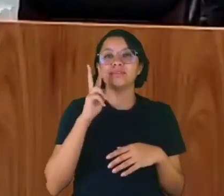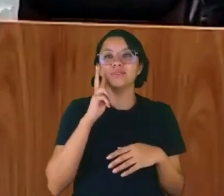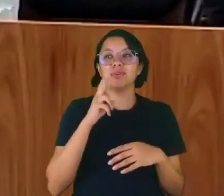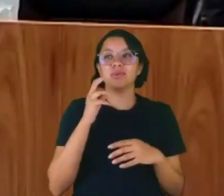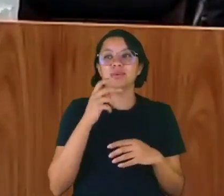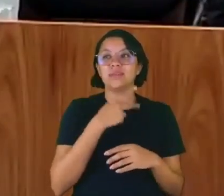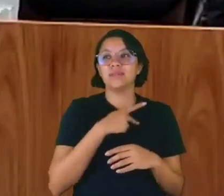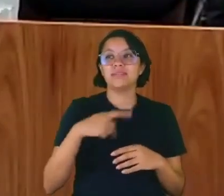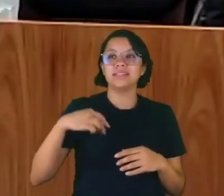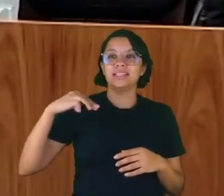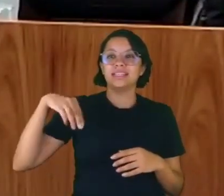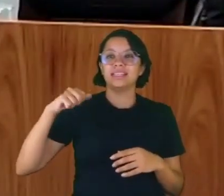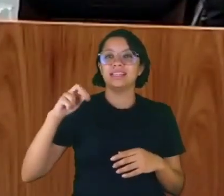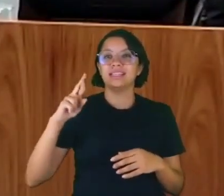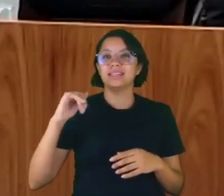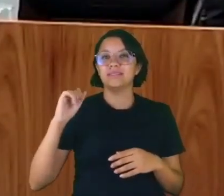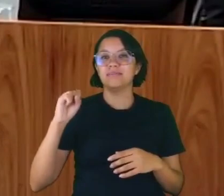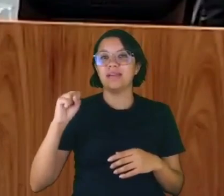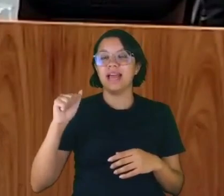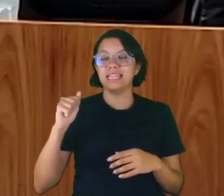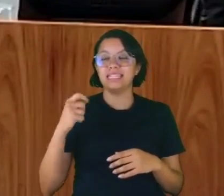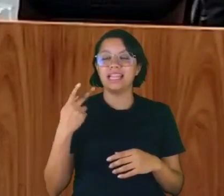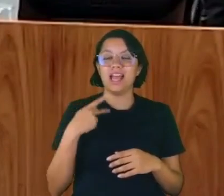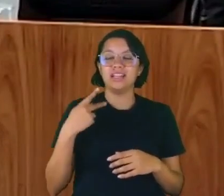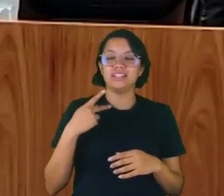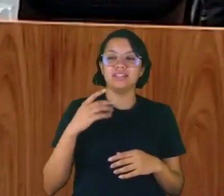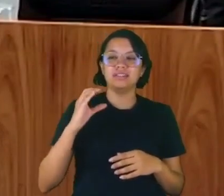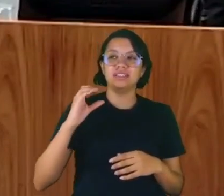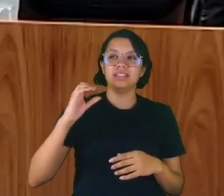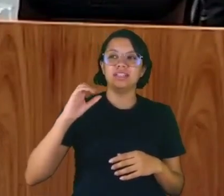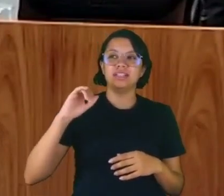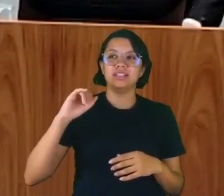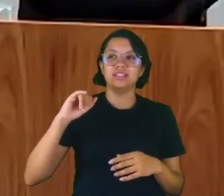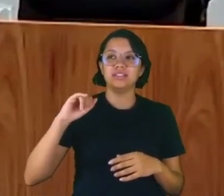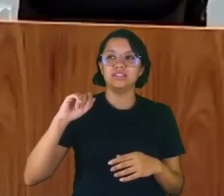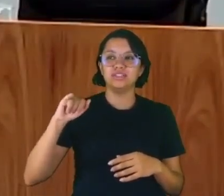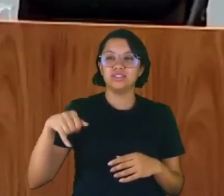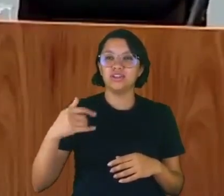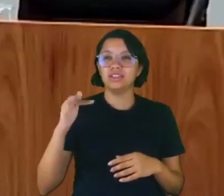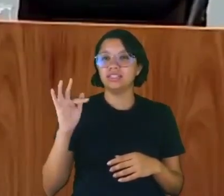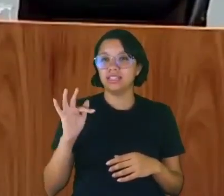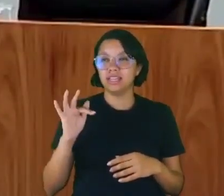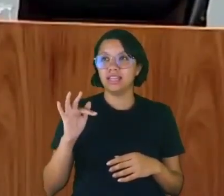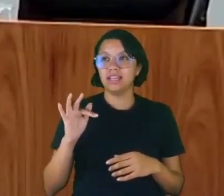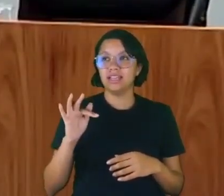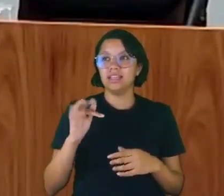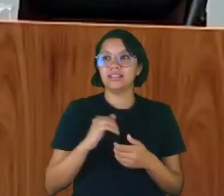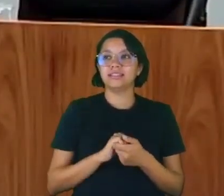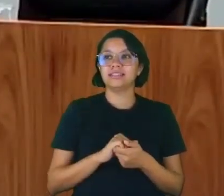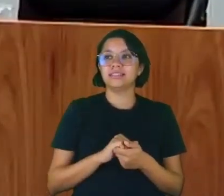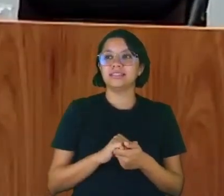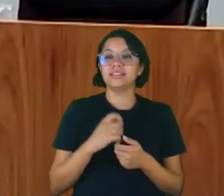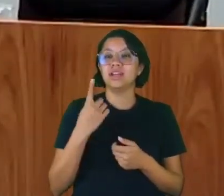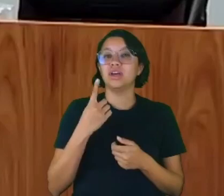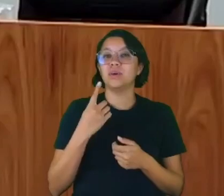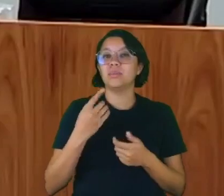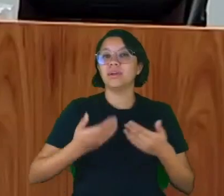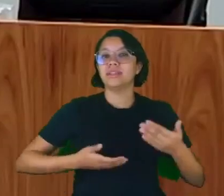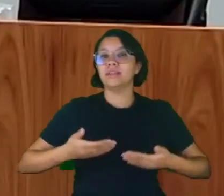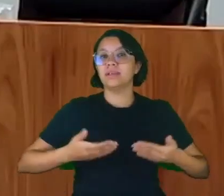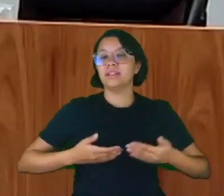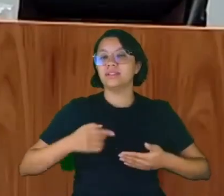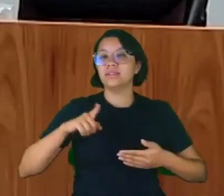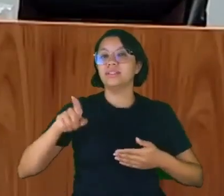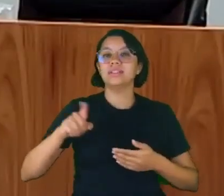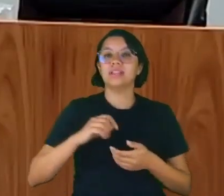Marisa. Nós estamos lá no CJF, ela está falando de humanidade, está no CJF, uma funcionária do